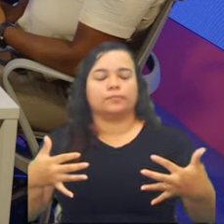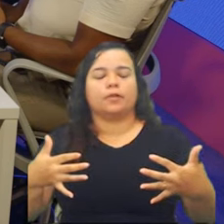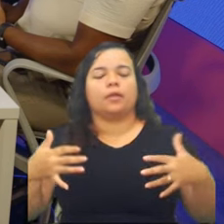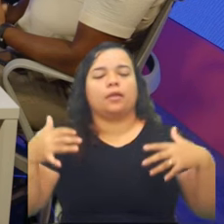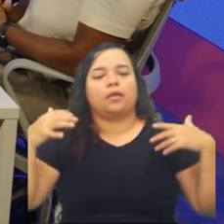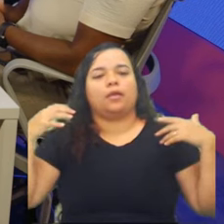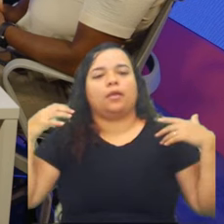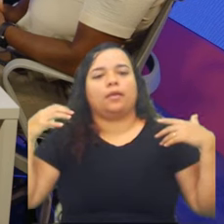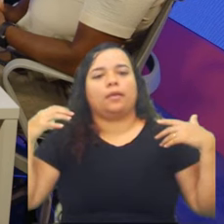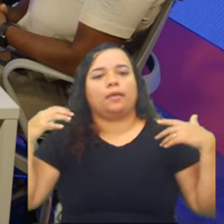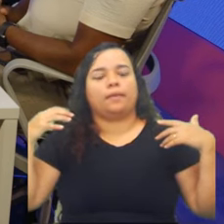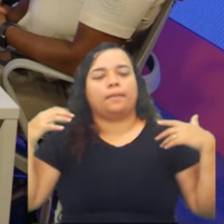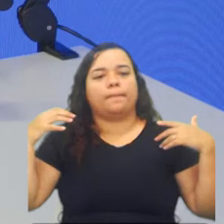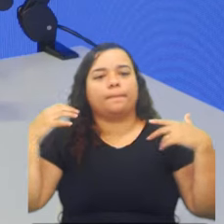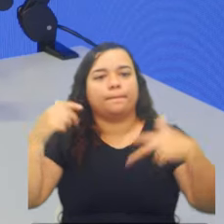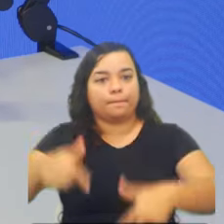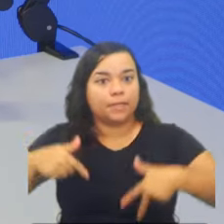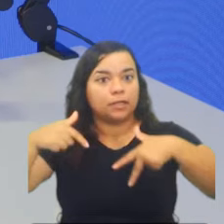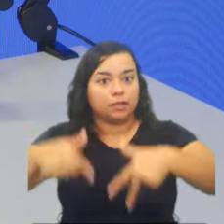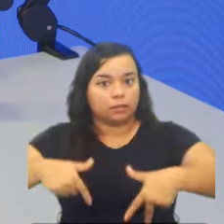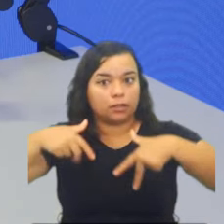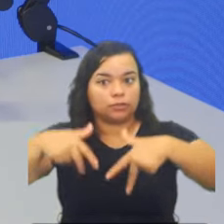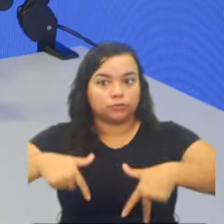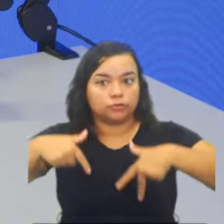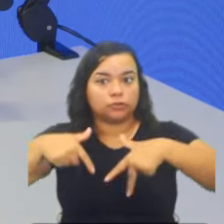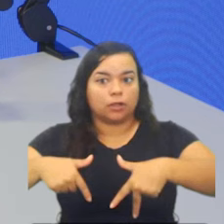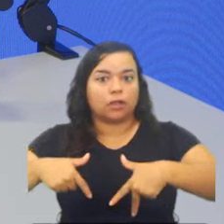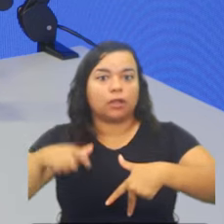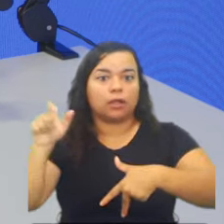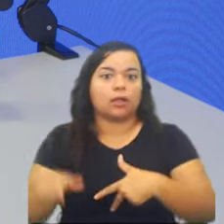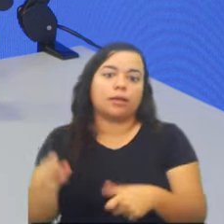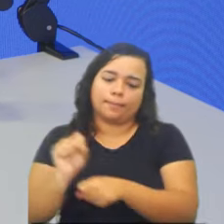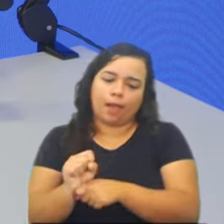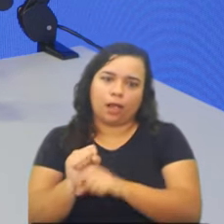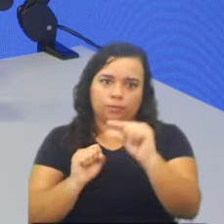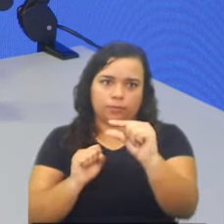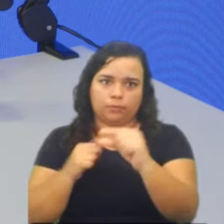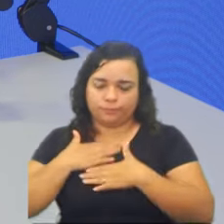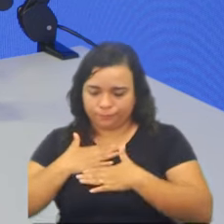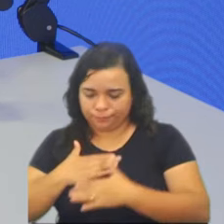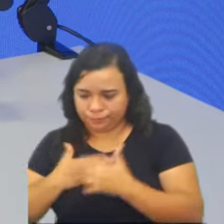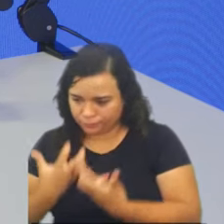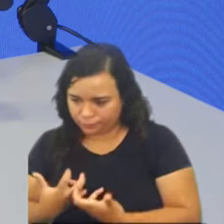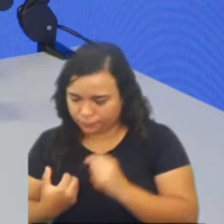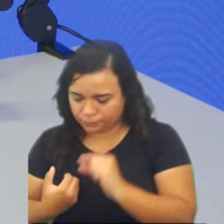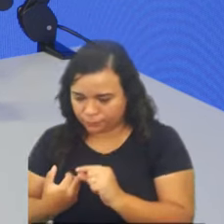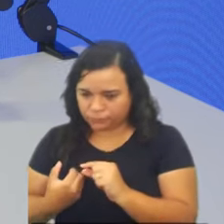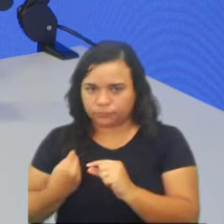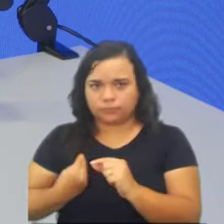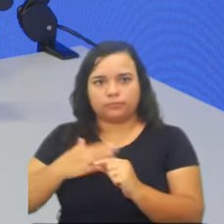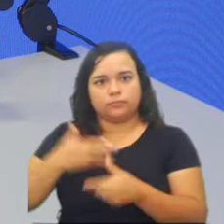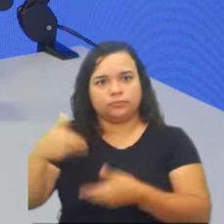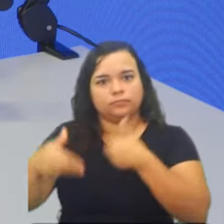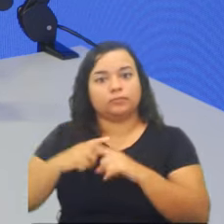militante ele ele pode parar né não tô cansado eu preciso cuidar da minha vida